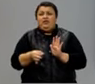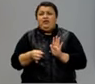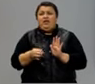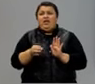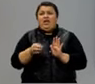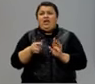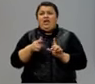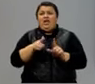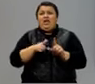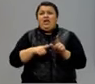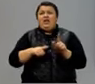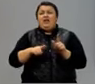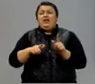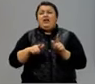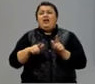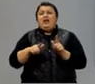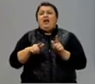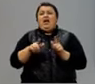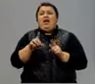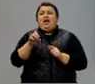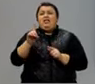questões ficam para uma próxima aula.